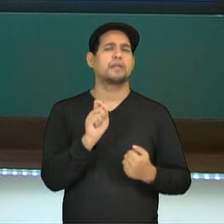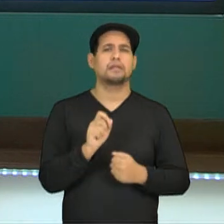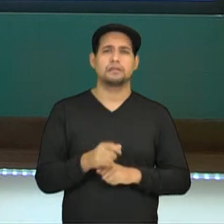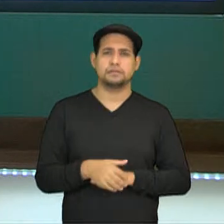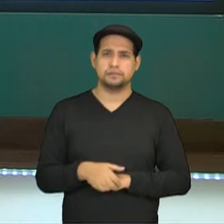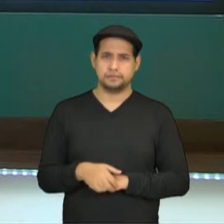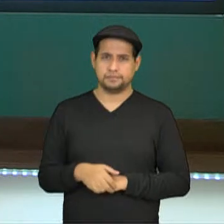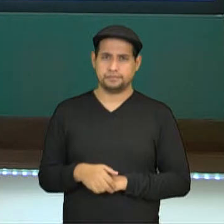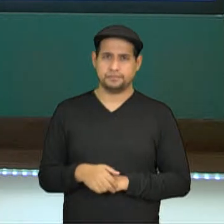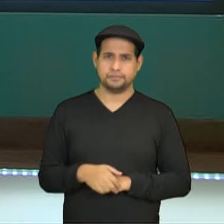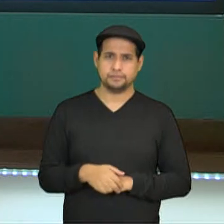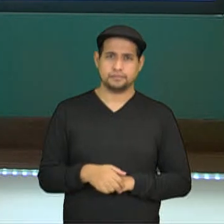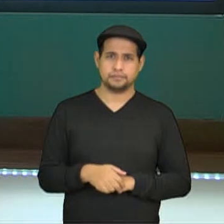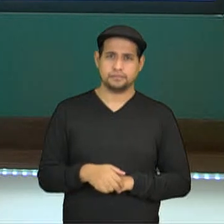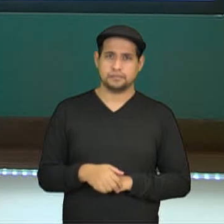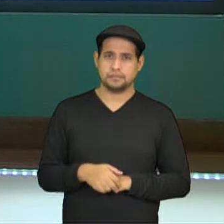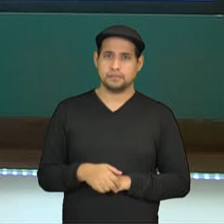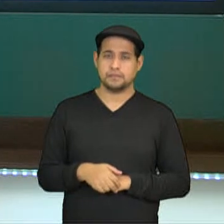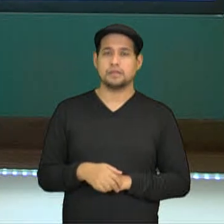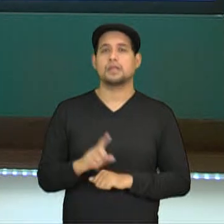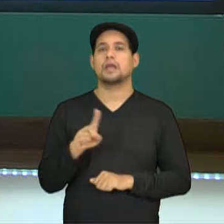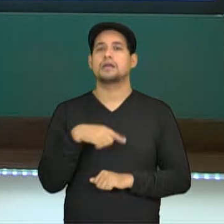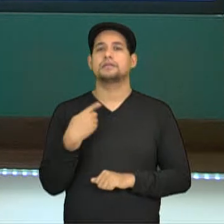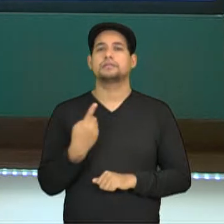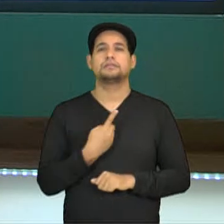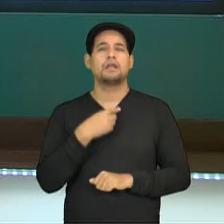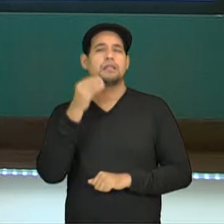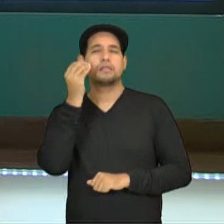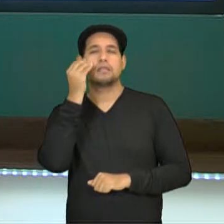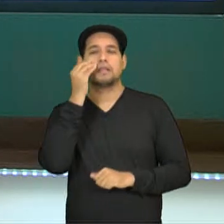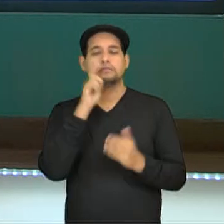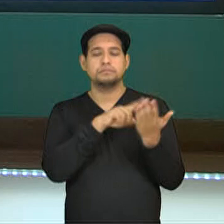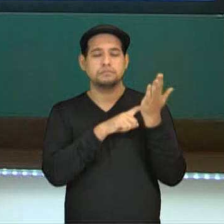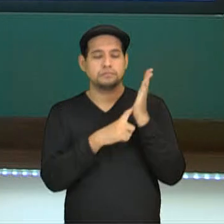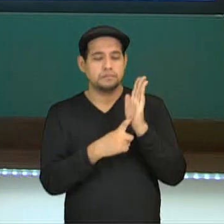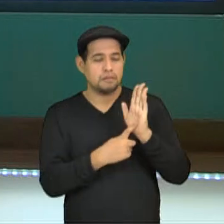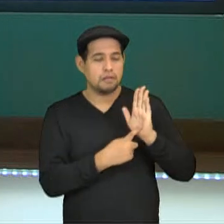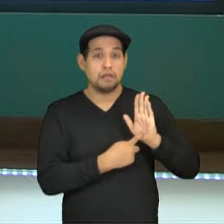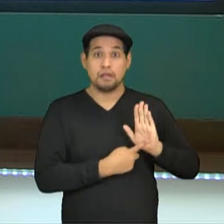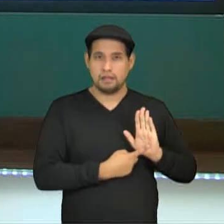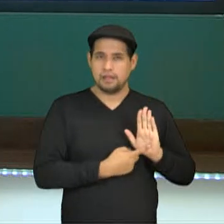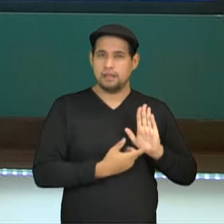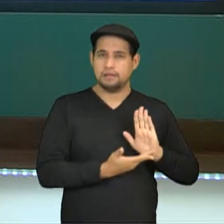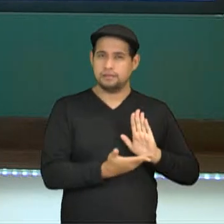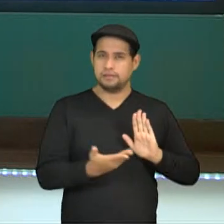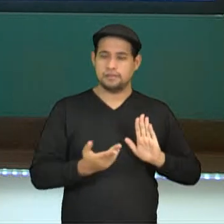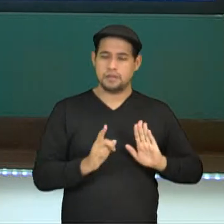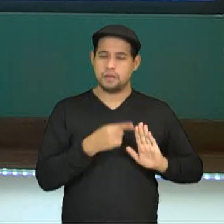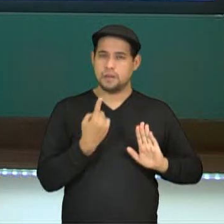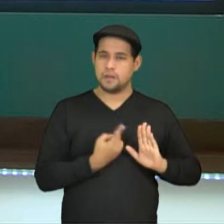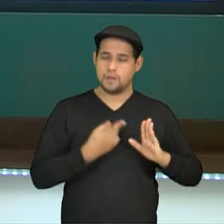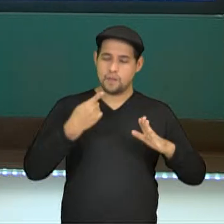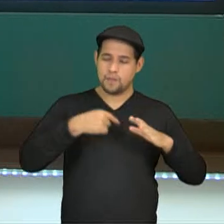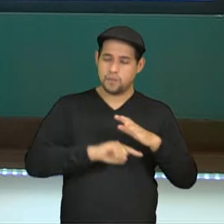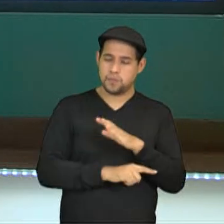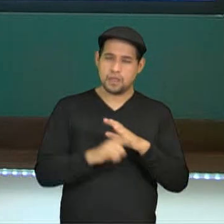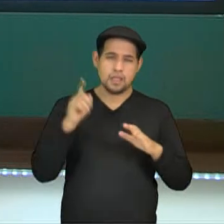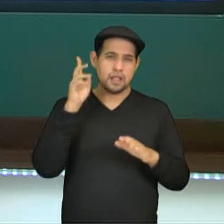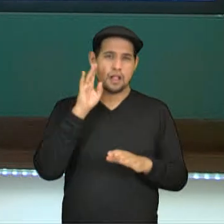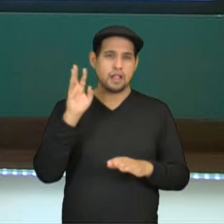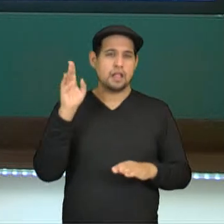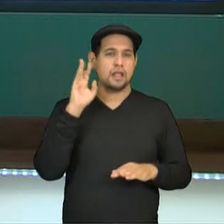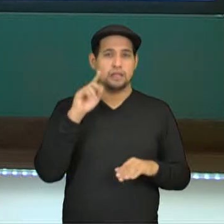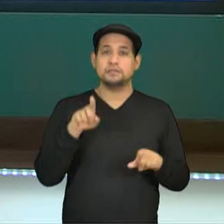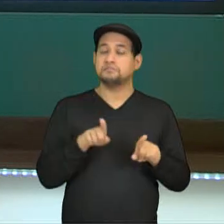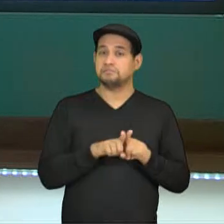falam? Então, a gente vai tentar agora trazer para vocês aqui, para a gente aprofundar a nossa reflexão, um desses